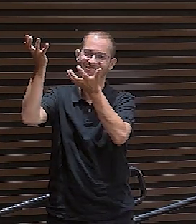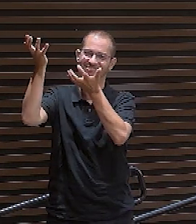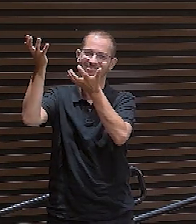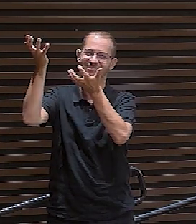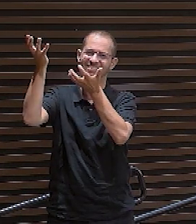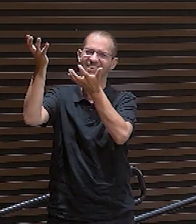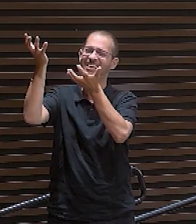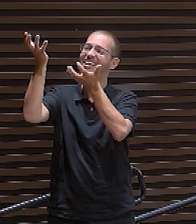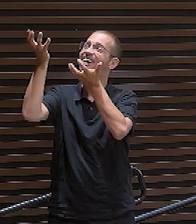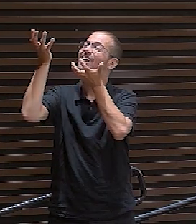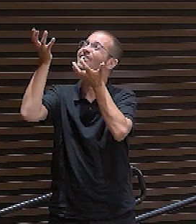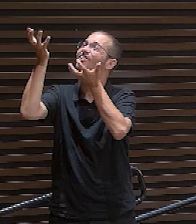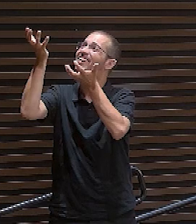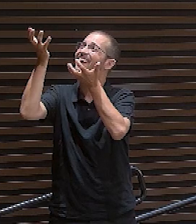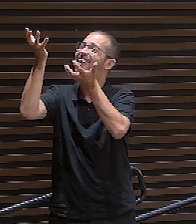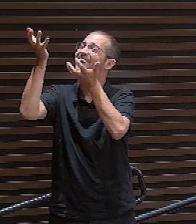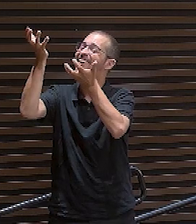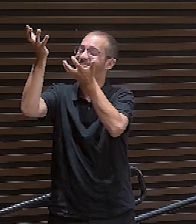Eu te quero.